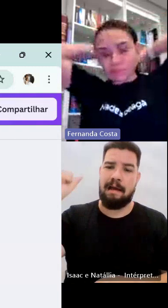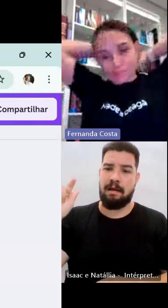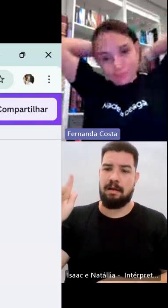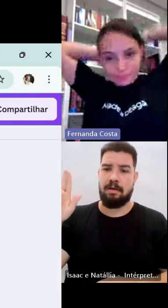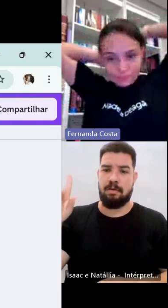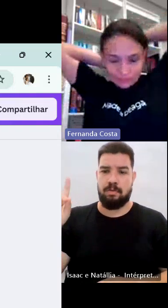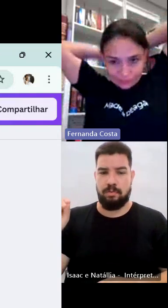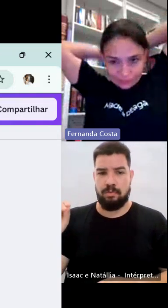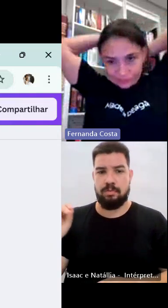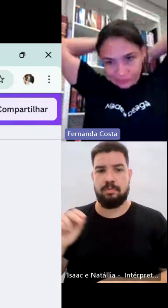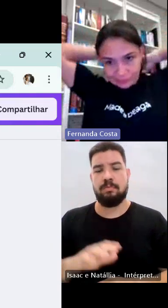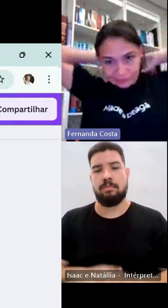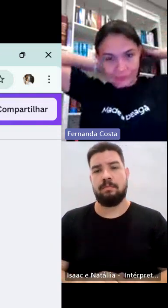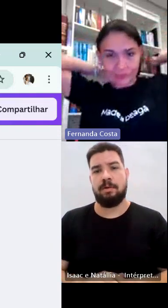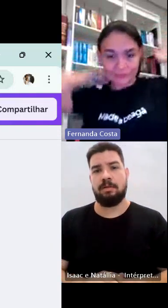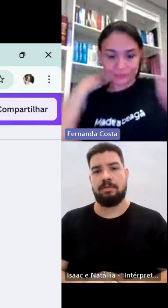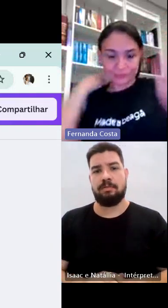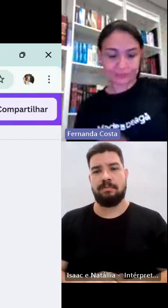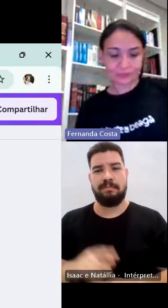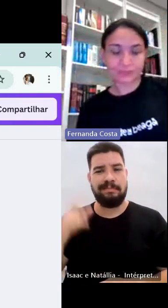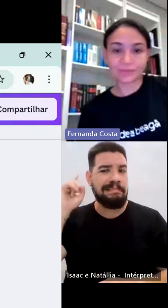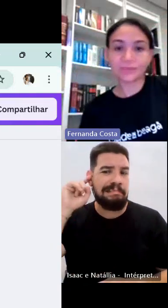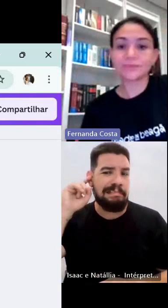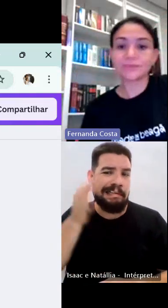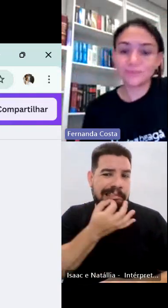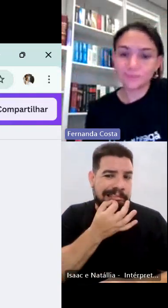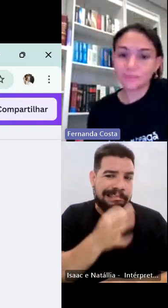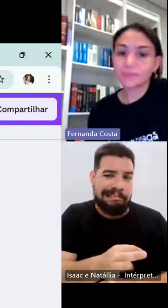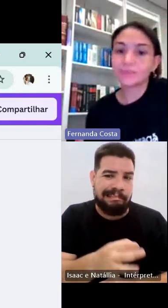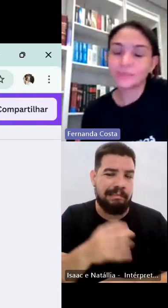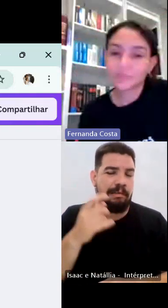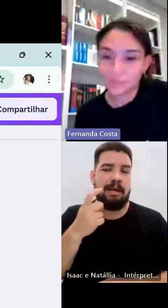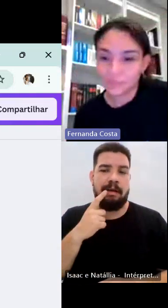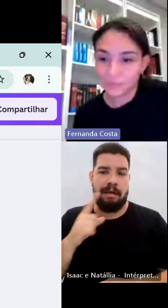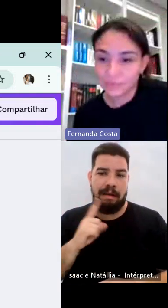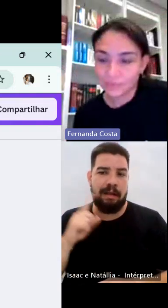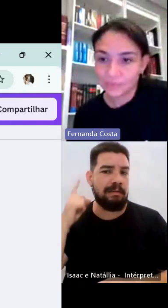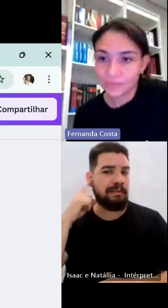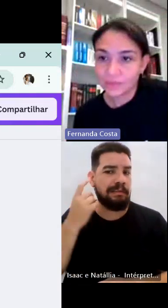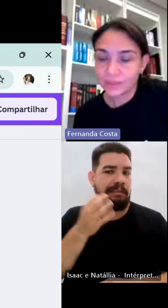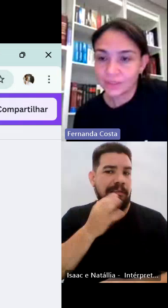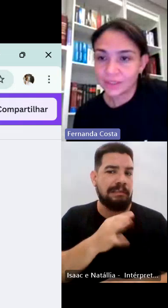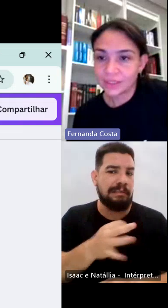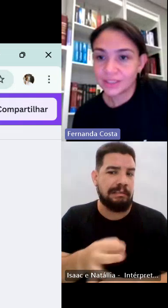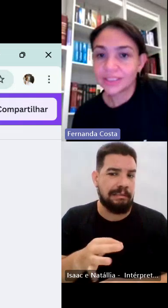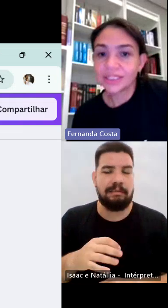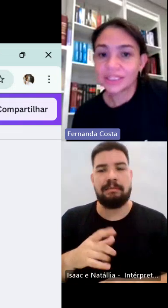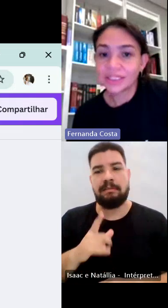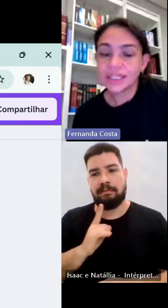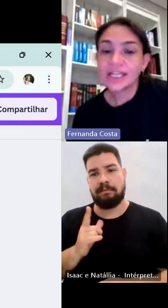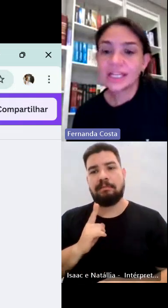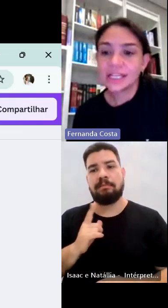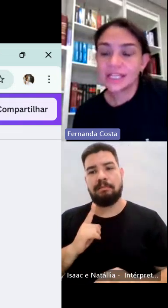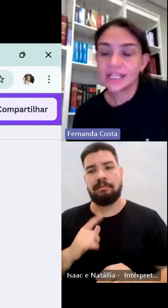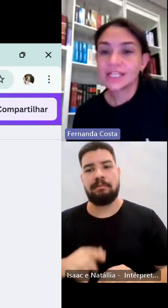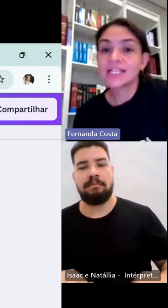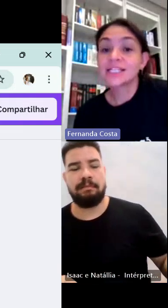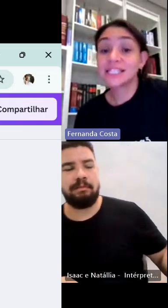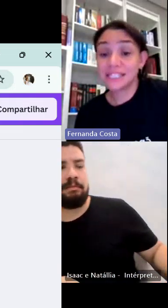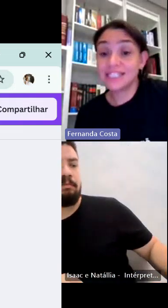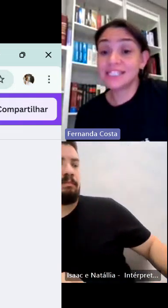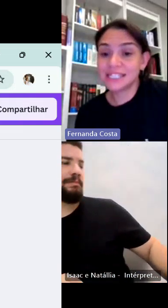os que usa aparelho reclama, né? Sobre o agudo, sobre ficar chiando, sobre ficar